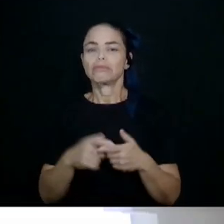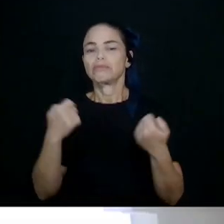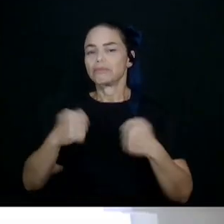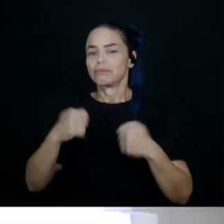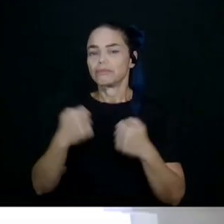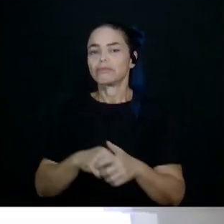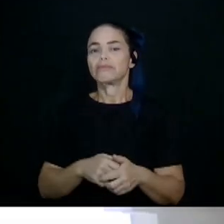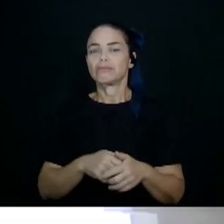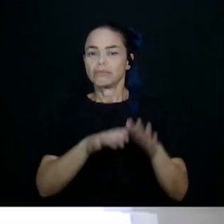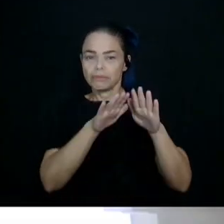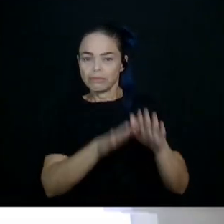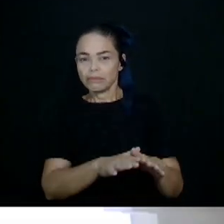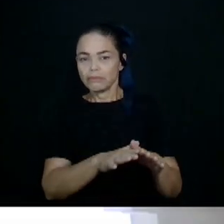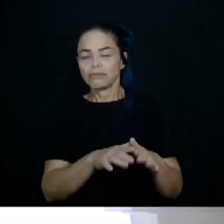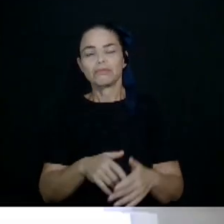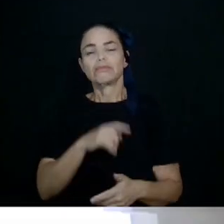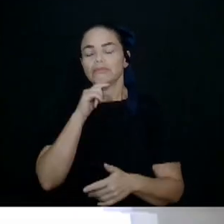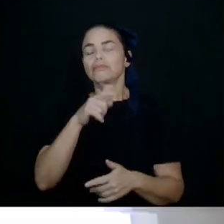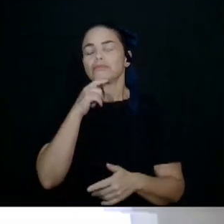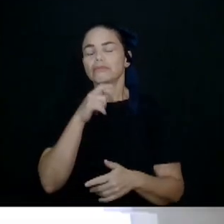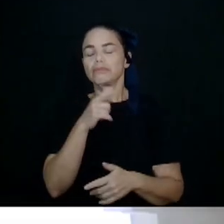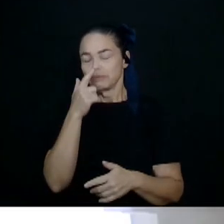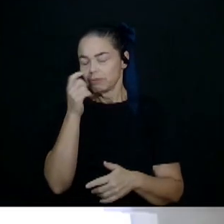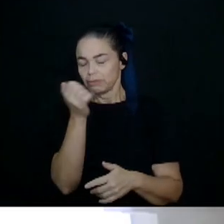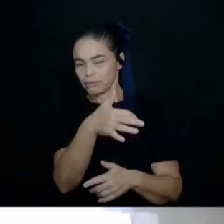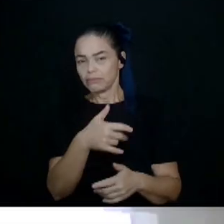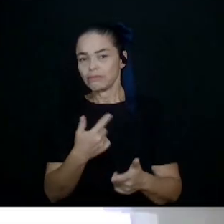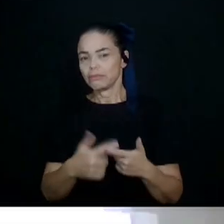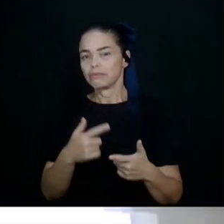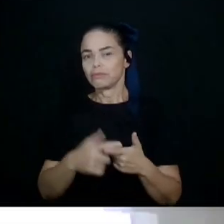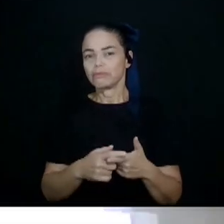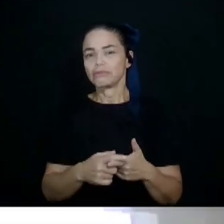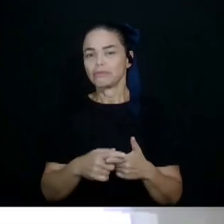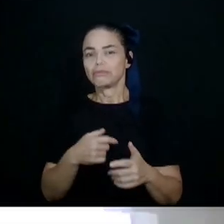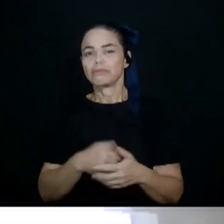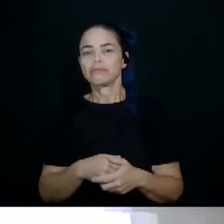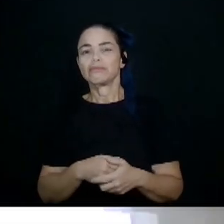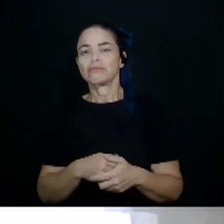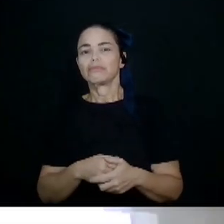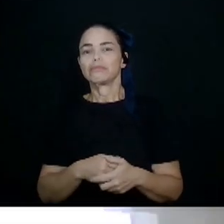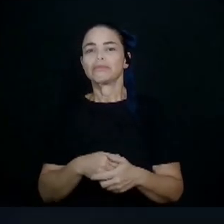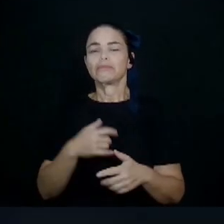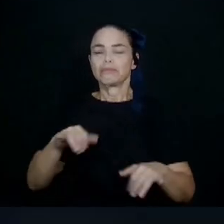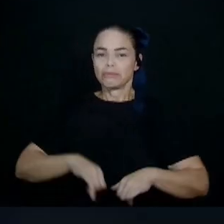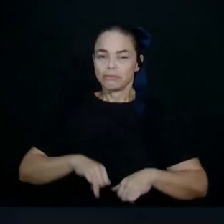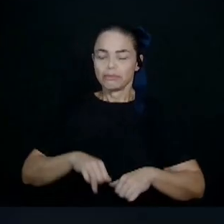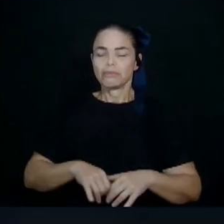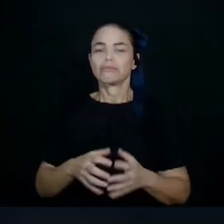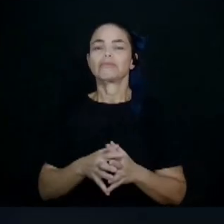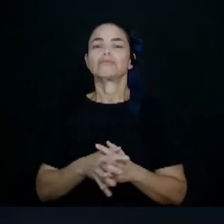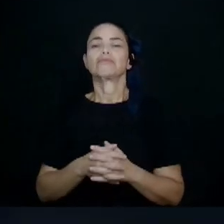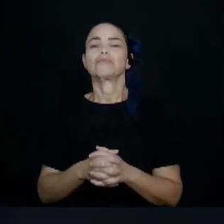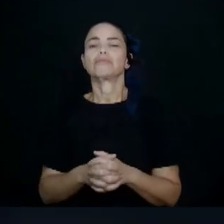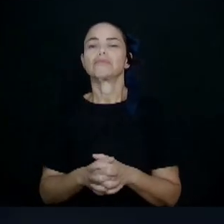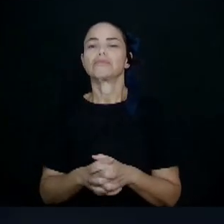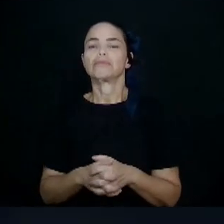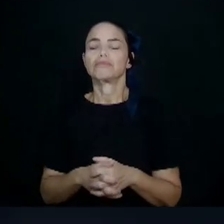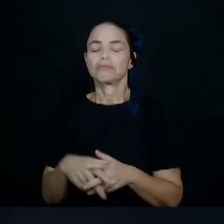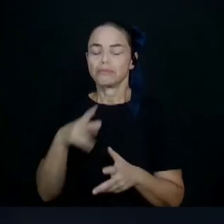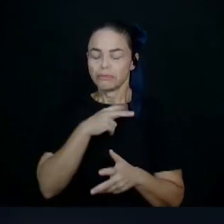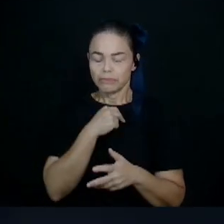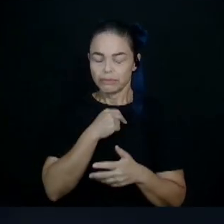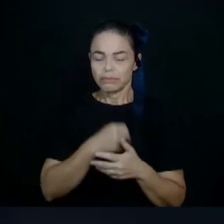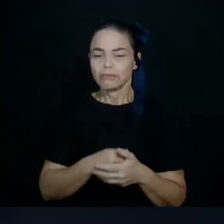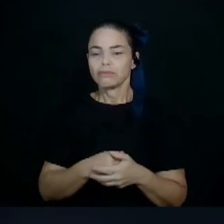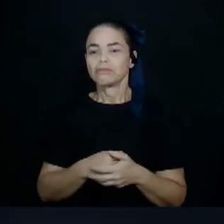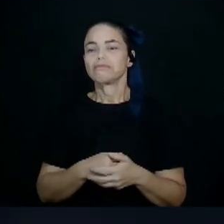ali, a pessoa não consegue se desfazer daquilo, porque se desfazer daquilo traz um nível de sofrimento. Nossa, delicado,